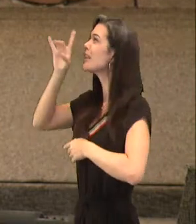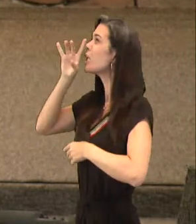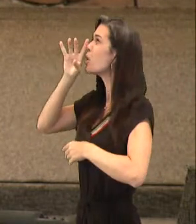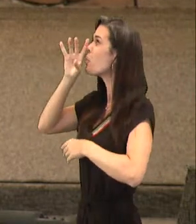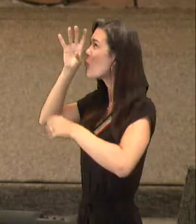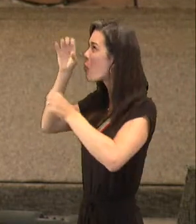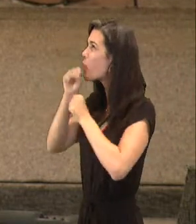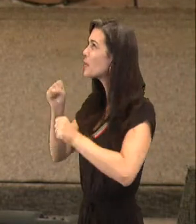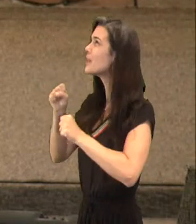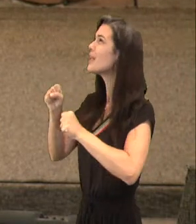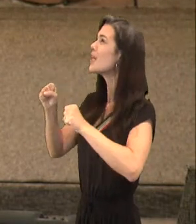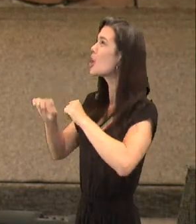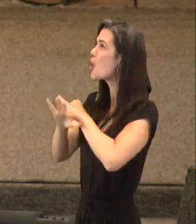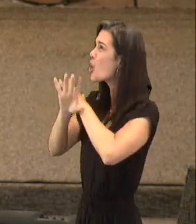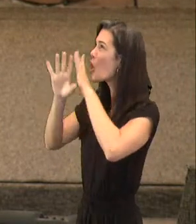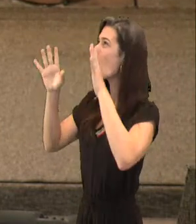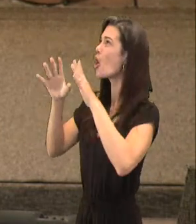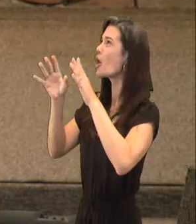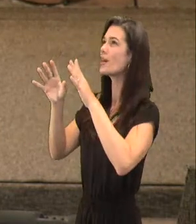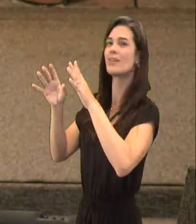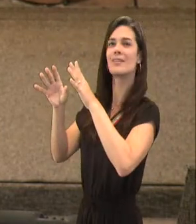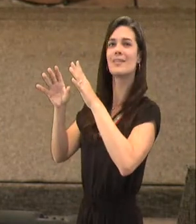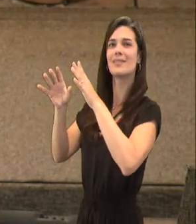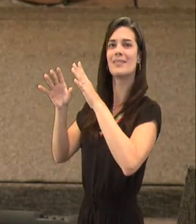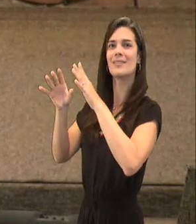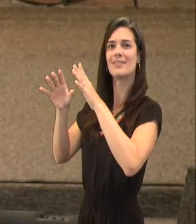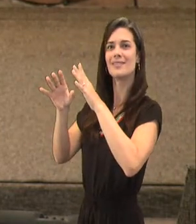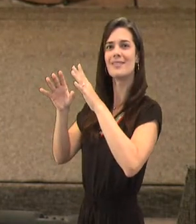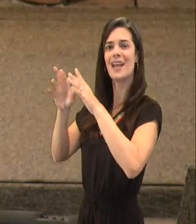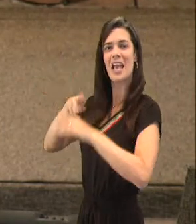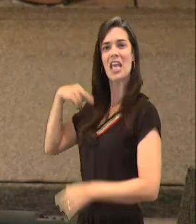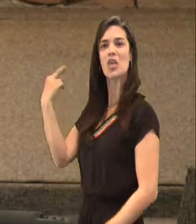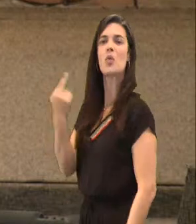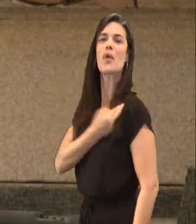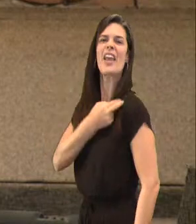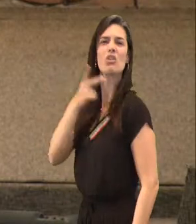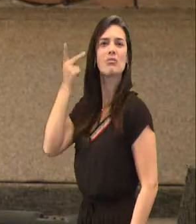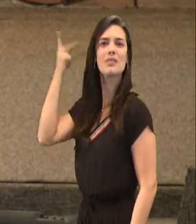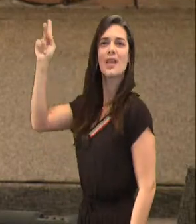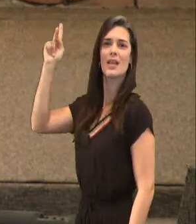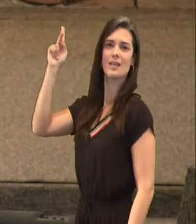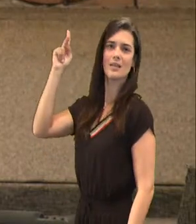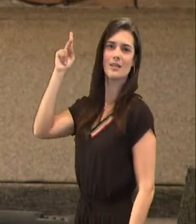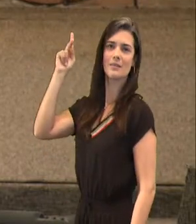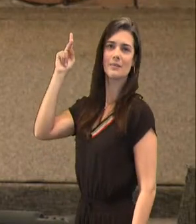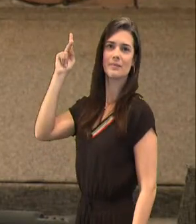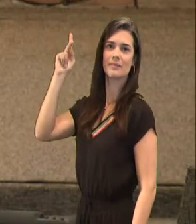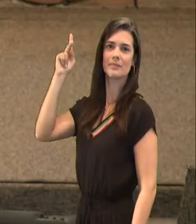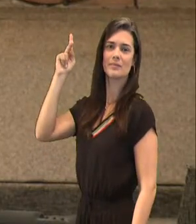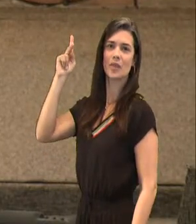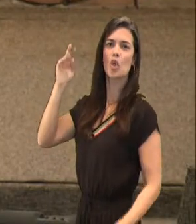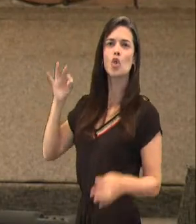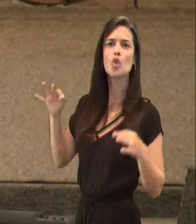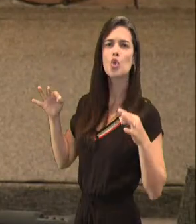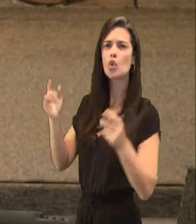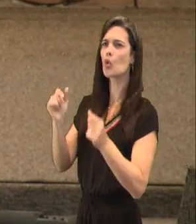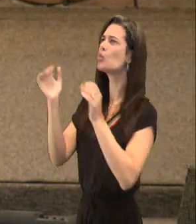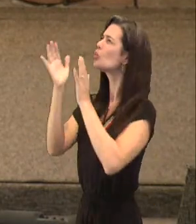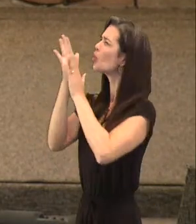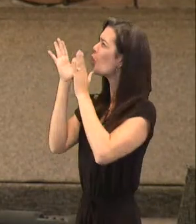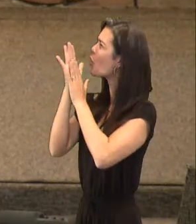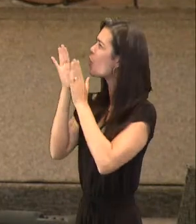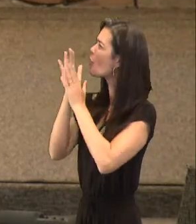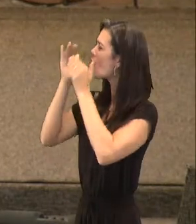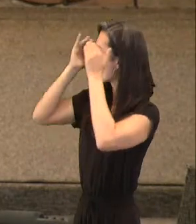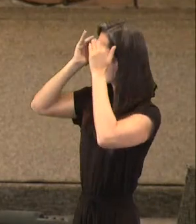autoridade. O Senhor tem toda a força, toda a capacidade e habilidade. Ao Senhor é devido todo louvor,